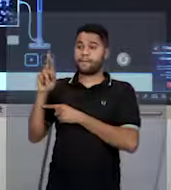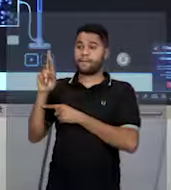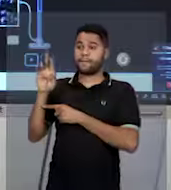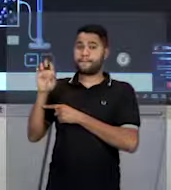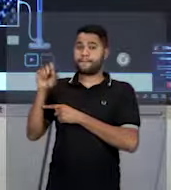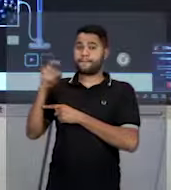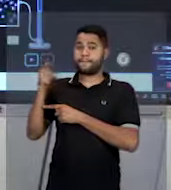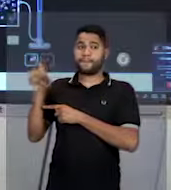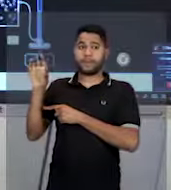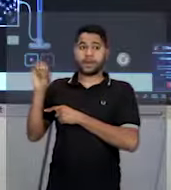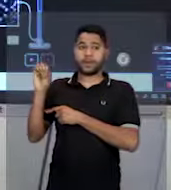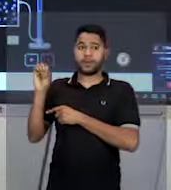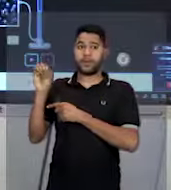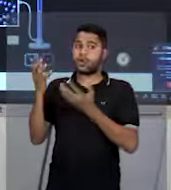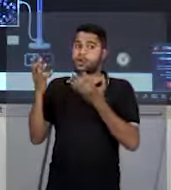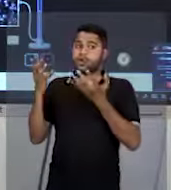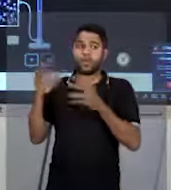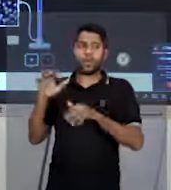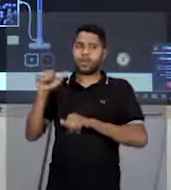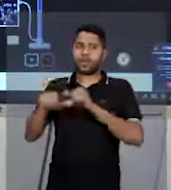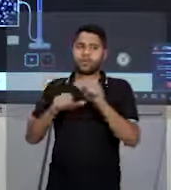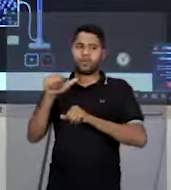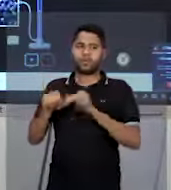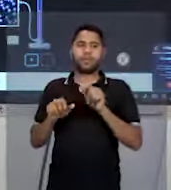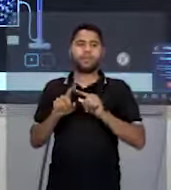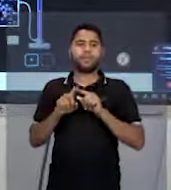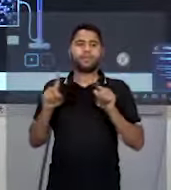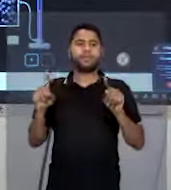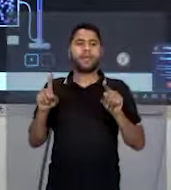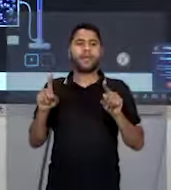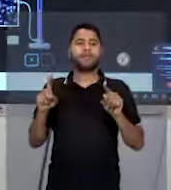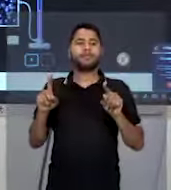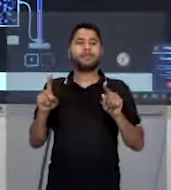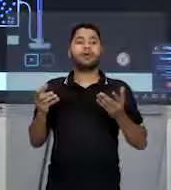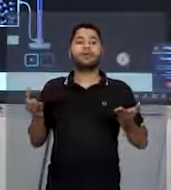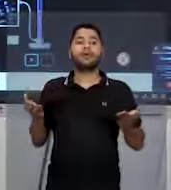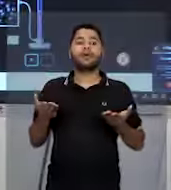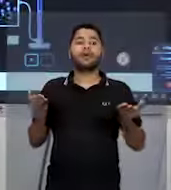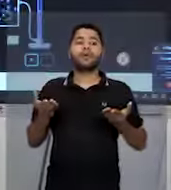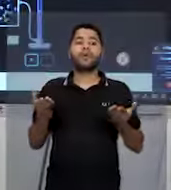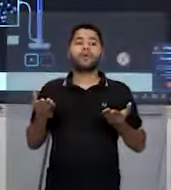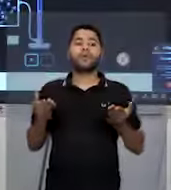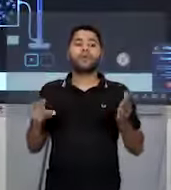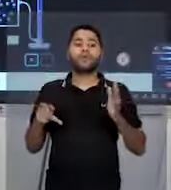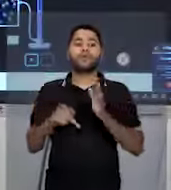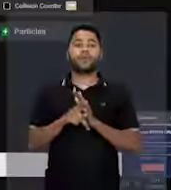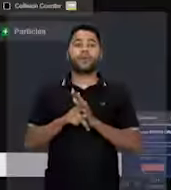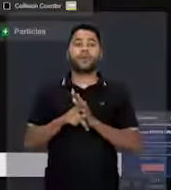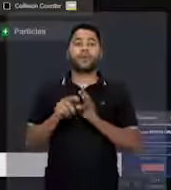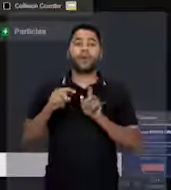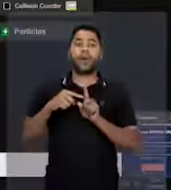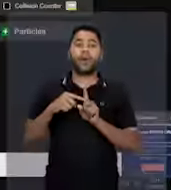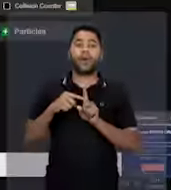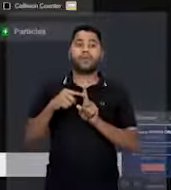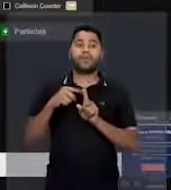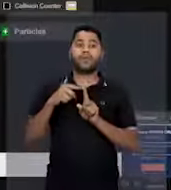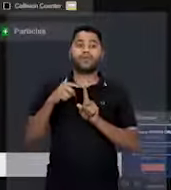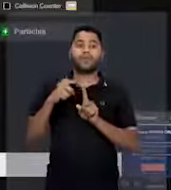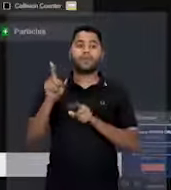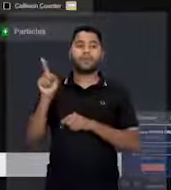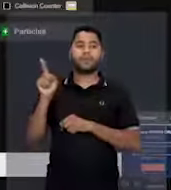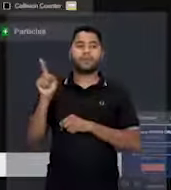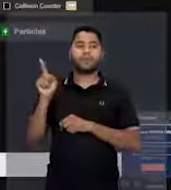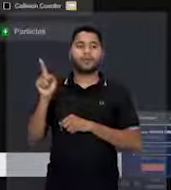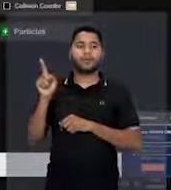aqui, não é? Eu não quero que ele se altere, mas eu tenho agora a condição de aumentar a temperatura. Olha o que